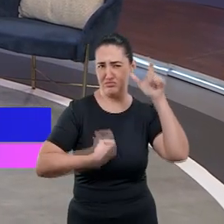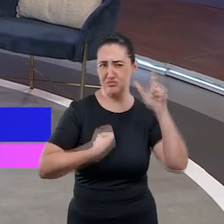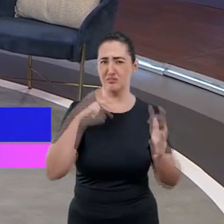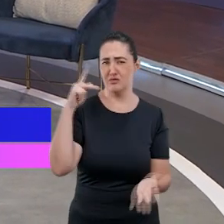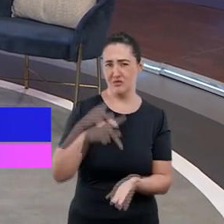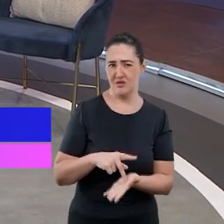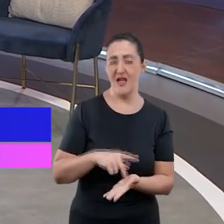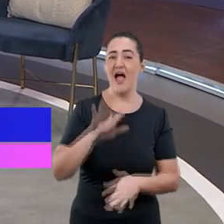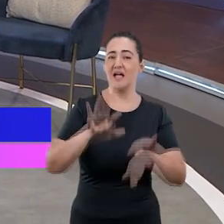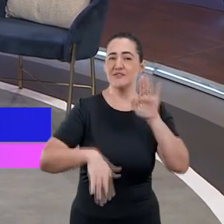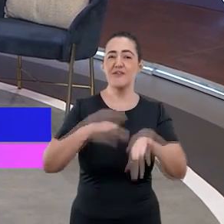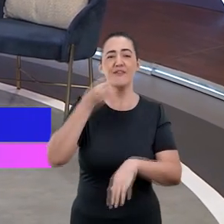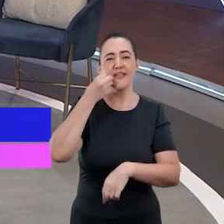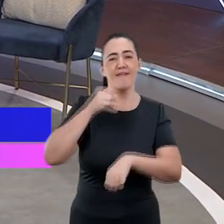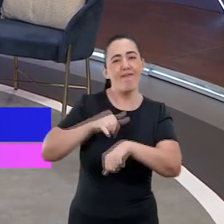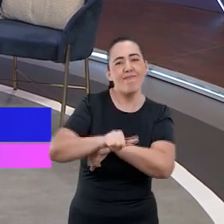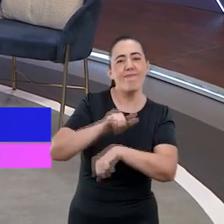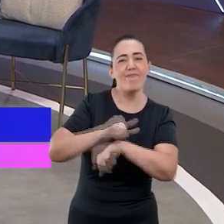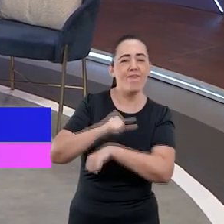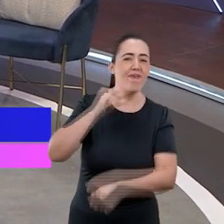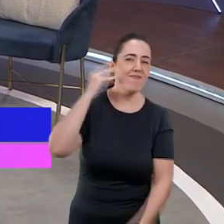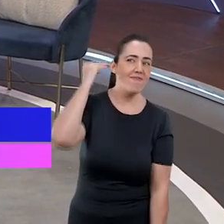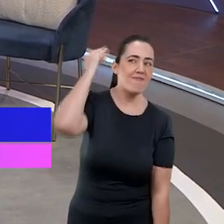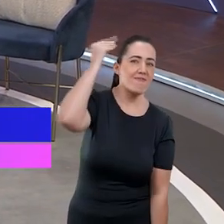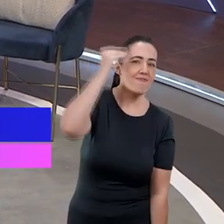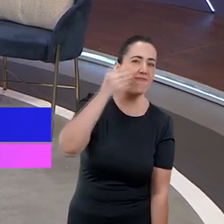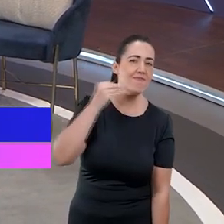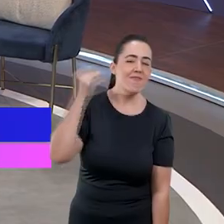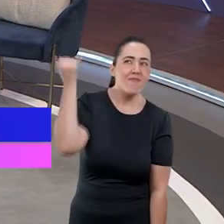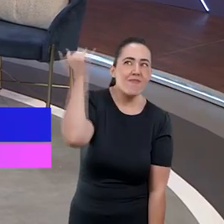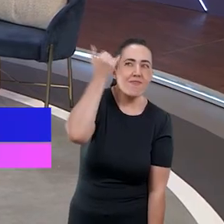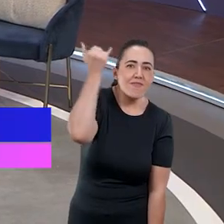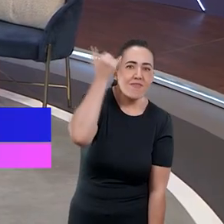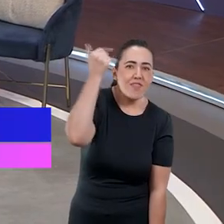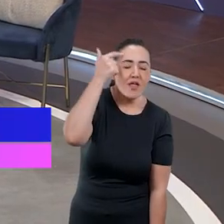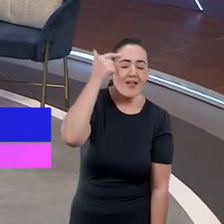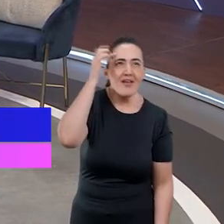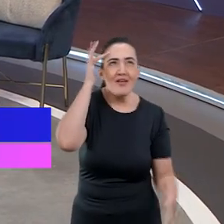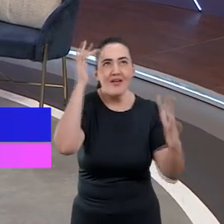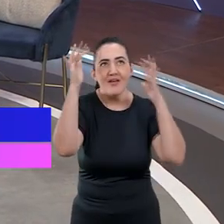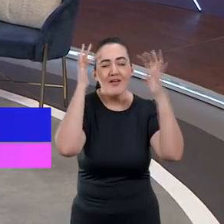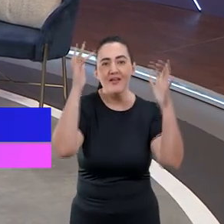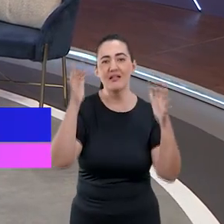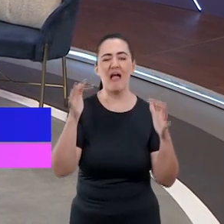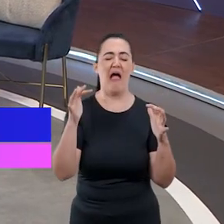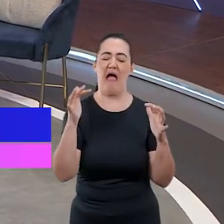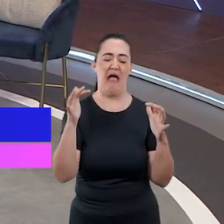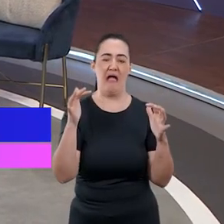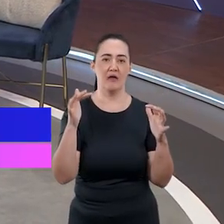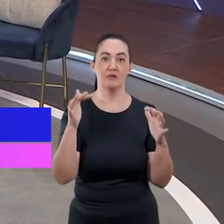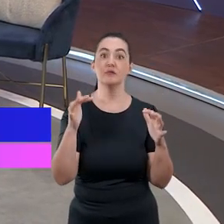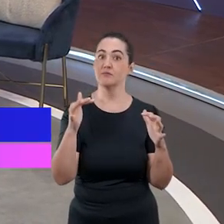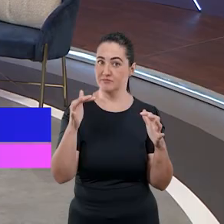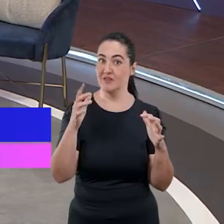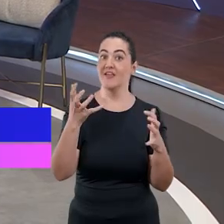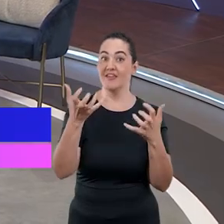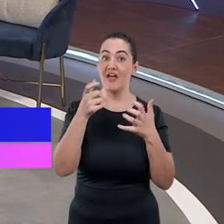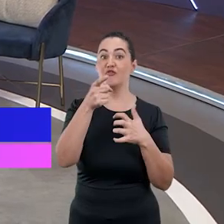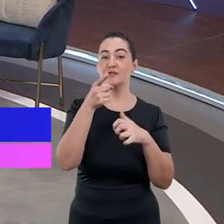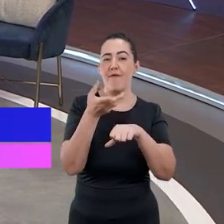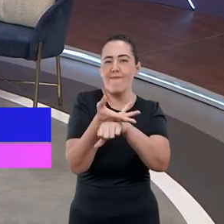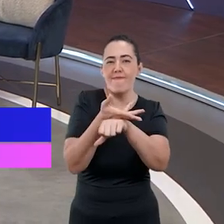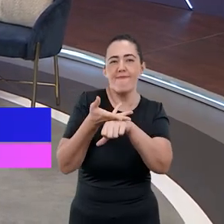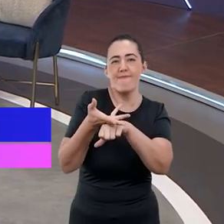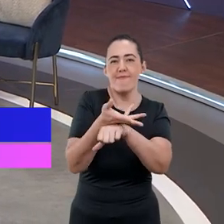que você pode ficar tranquilo, porque não tem nada disso. Na verdade, o que ele quer é que você não se proteja contra ele. Ele quer te convencer que ele não